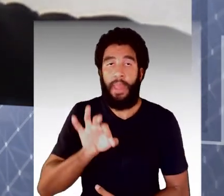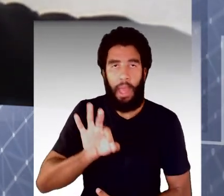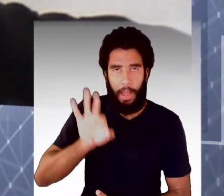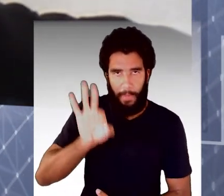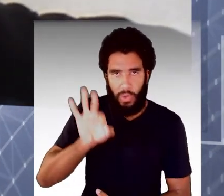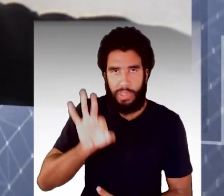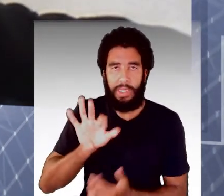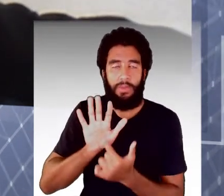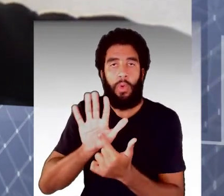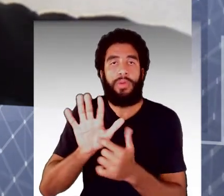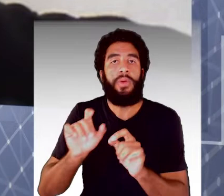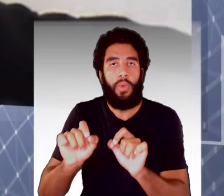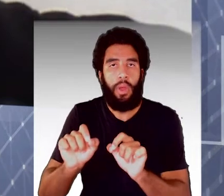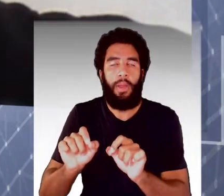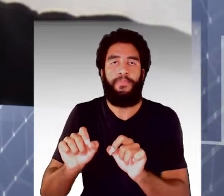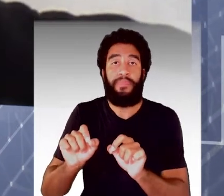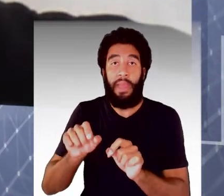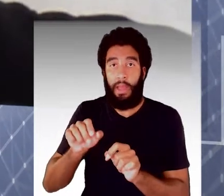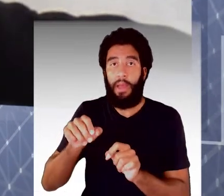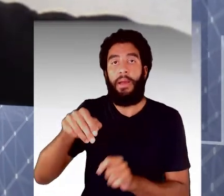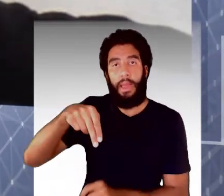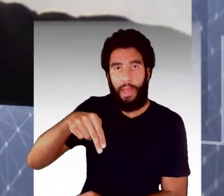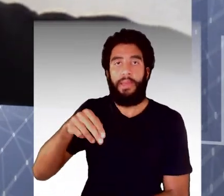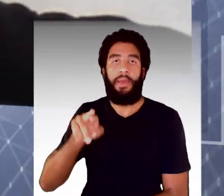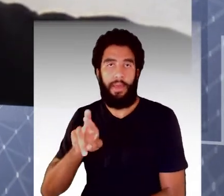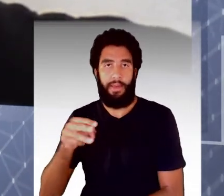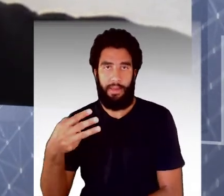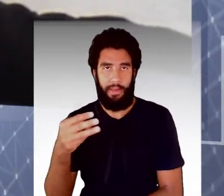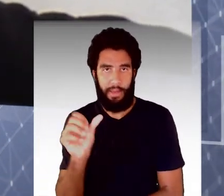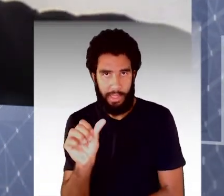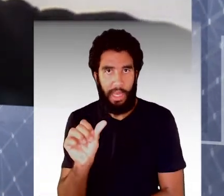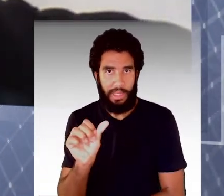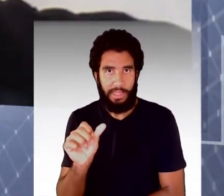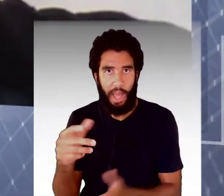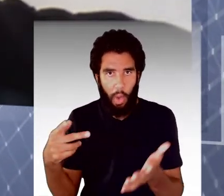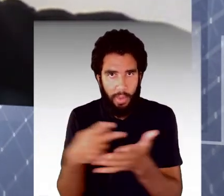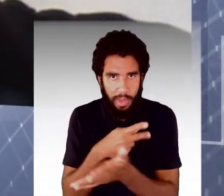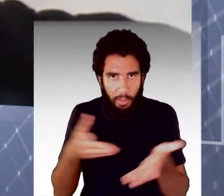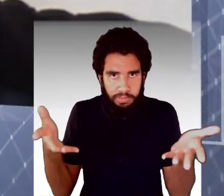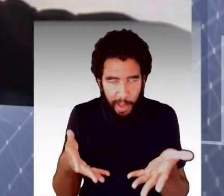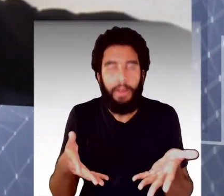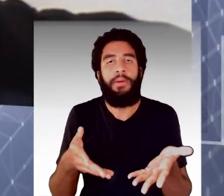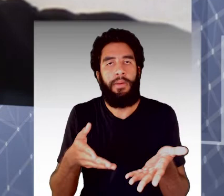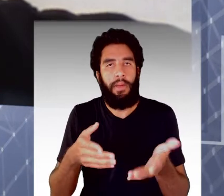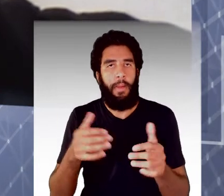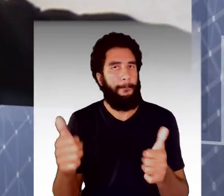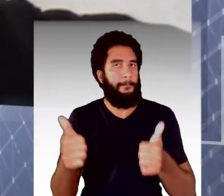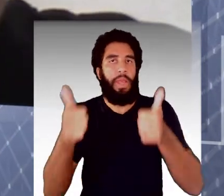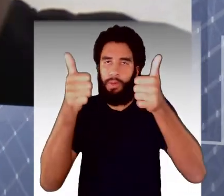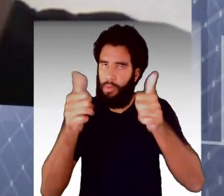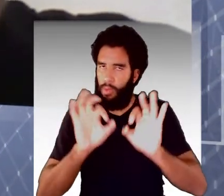próprio observatório aí, criado pelo Ministério Público do Trabalho, o Smart Lab, ele mostra que